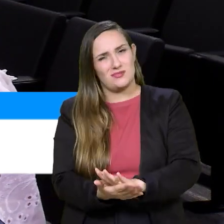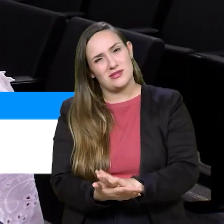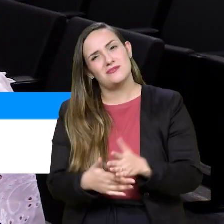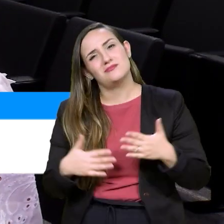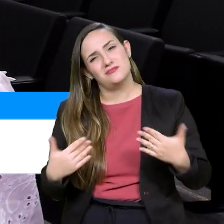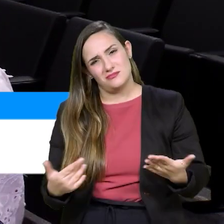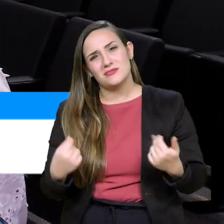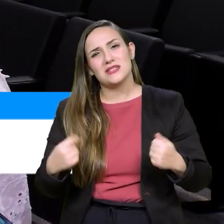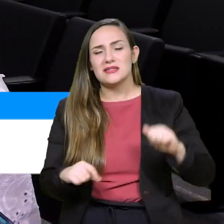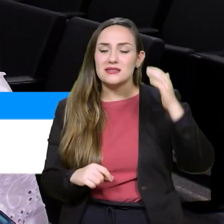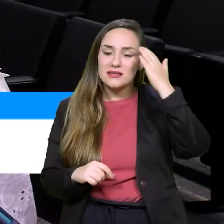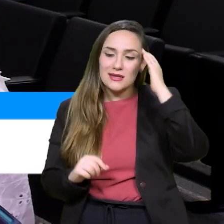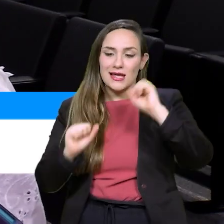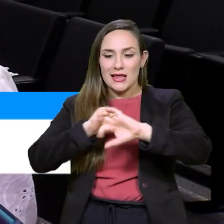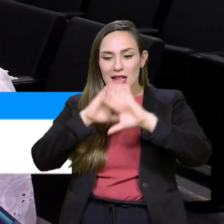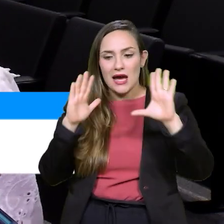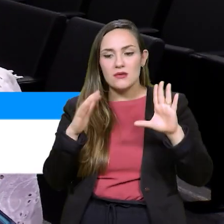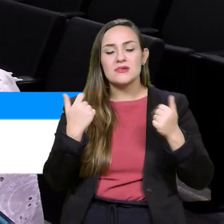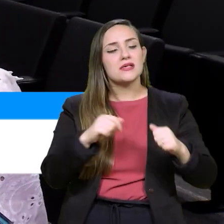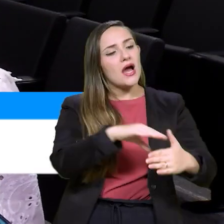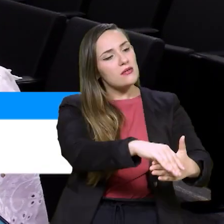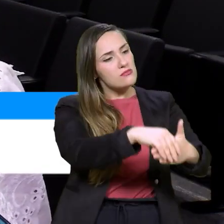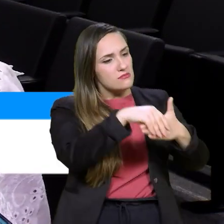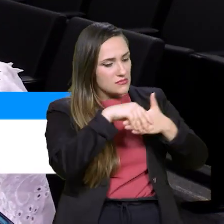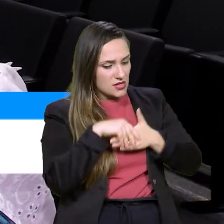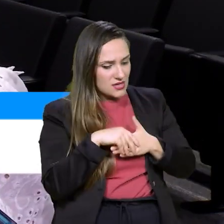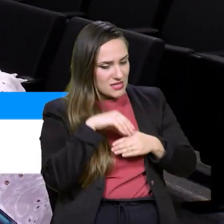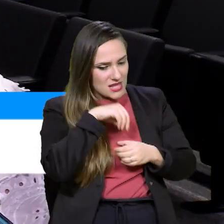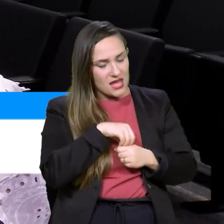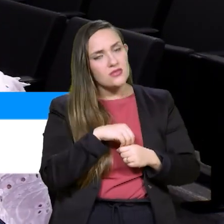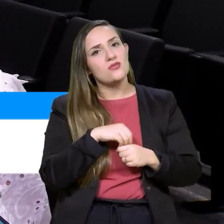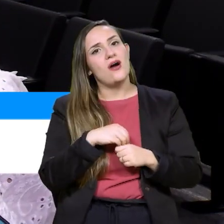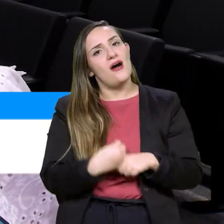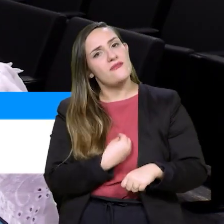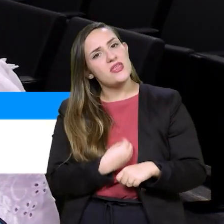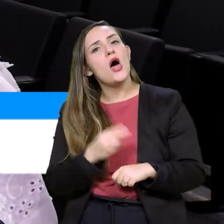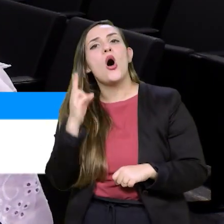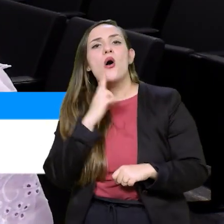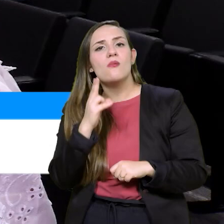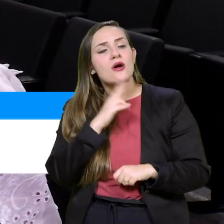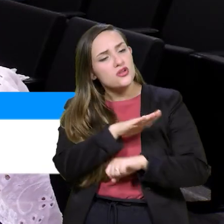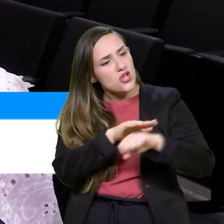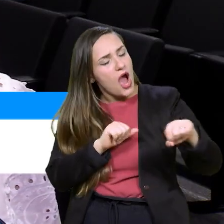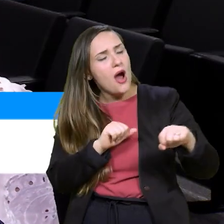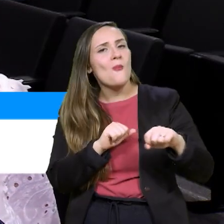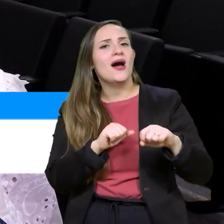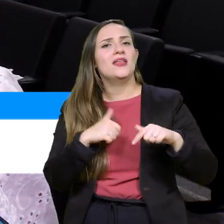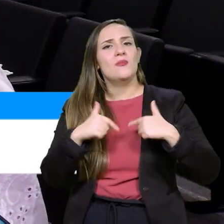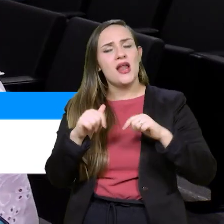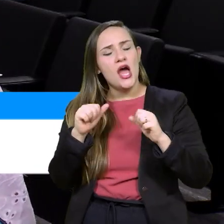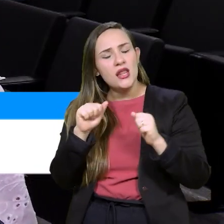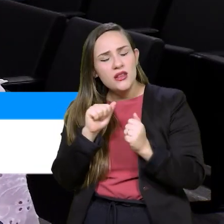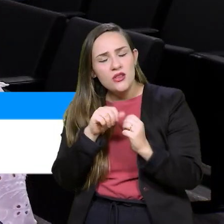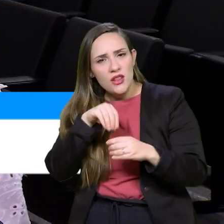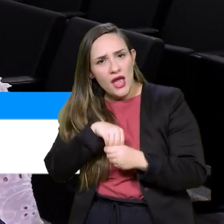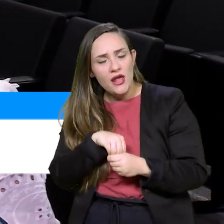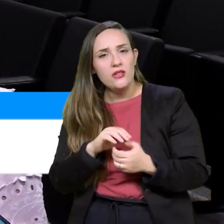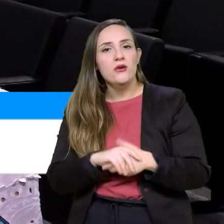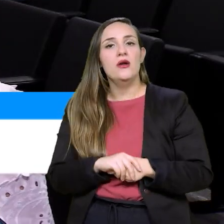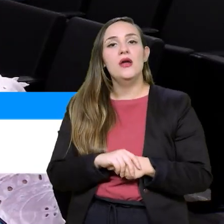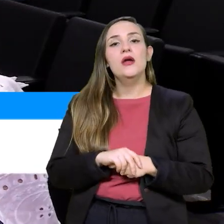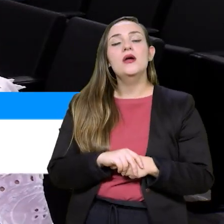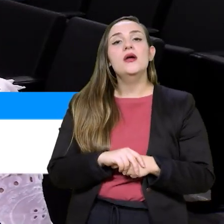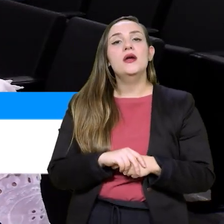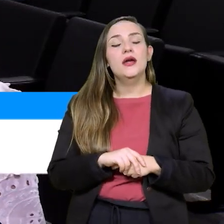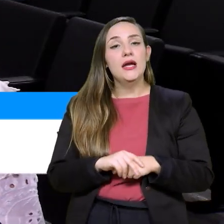não se discriminar, né, o que tem que se entender é a acolhida, né, desse autista, a acolhida dessa pessoa que